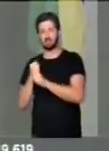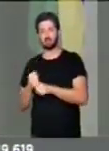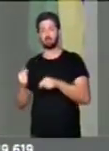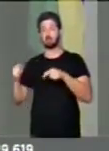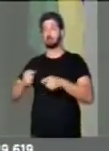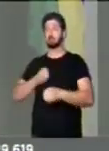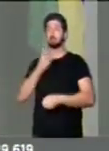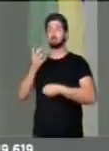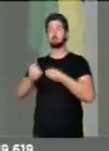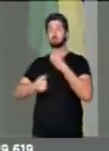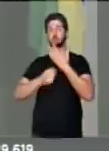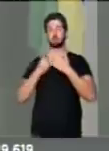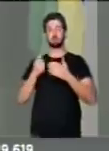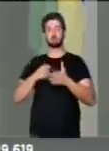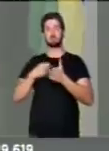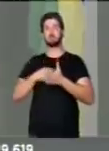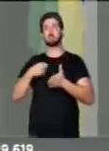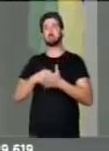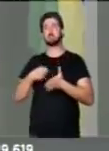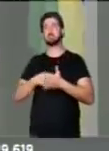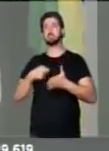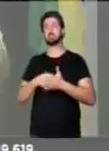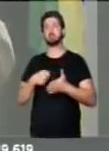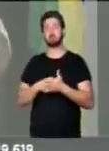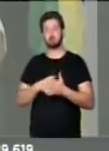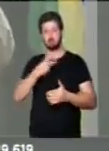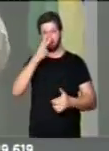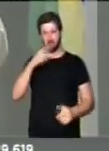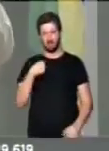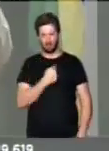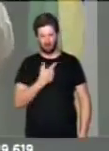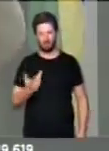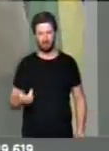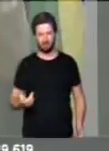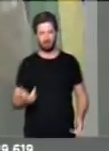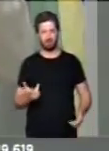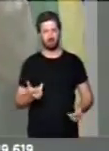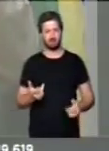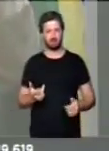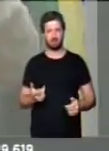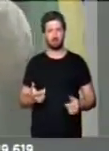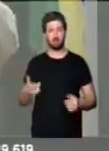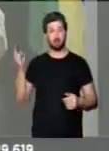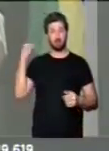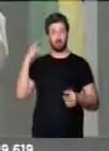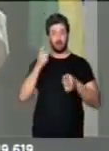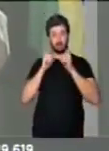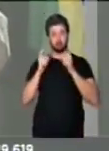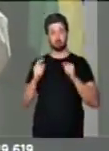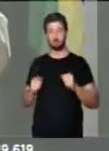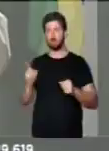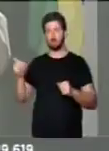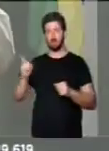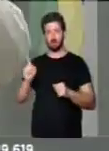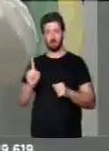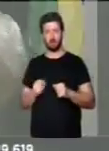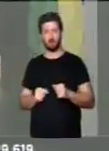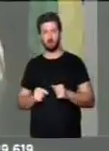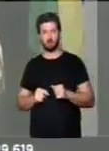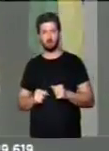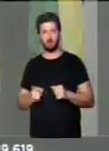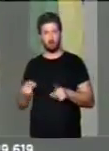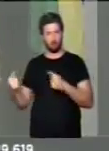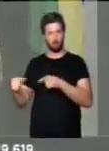aqui um discurso investido, como se nós tivéssemos governado e eles na